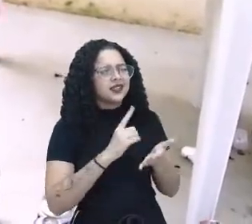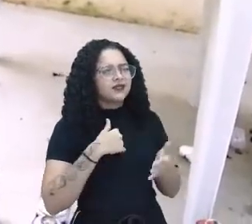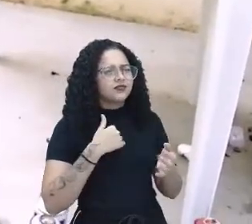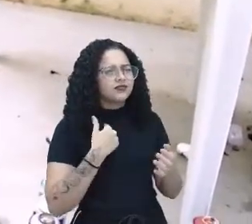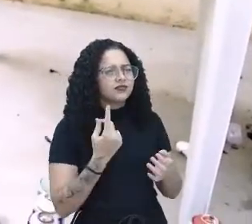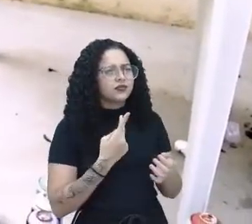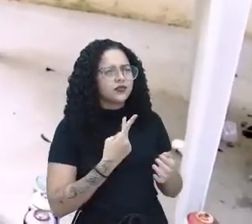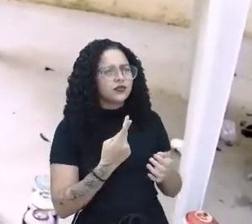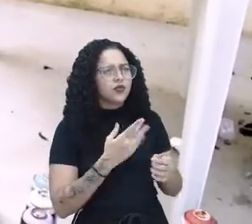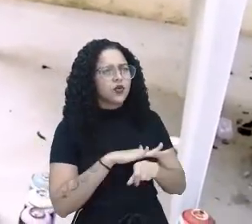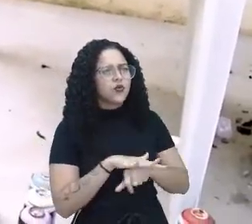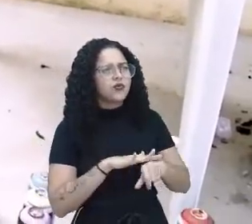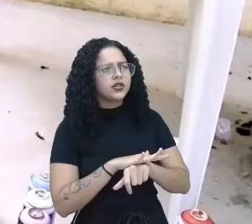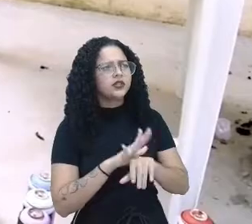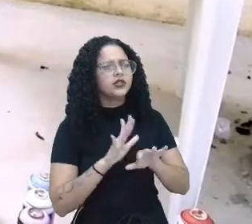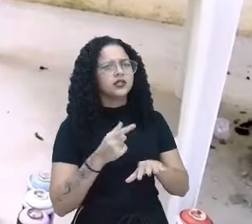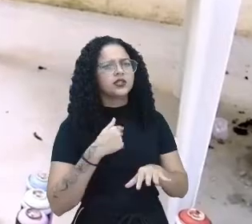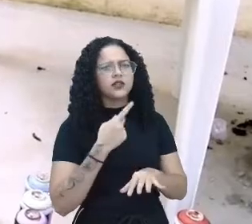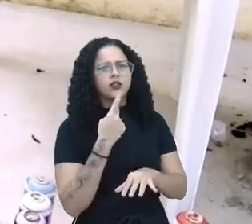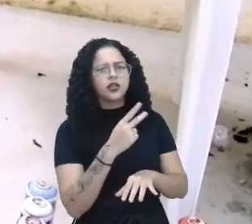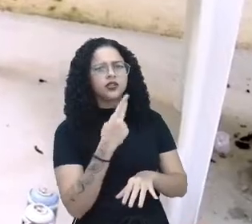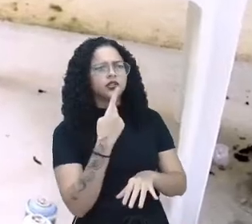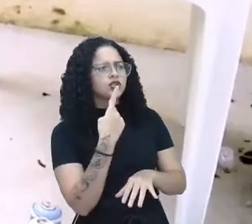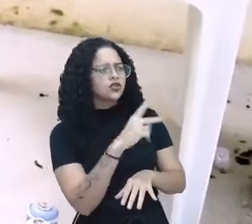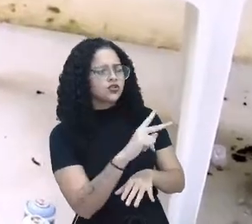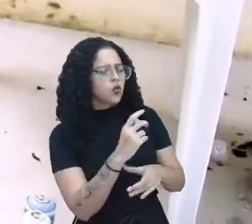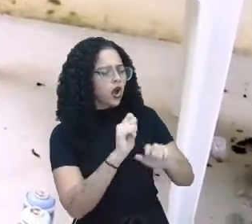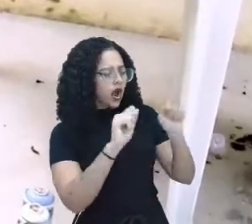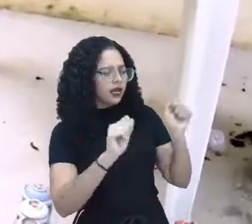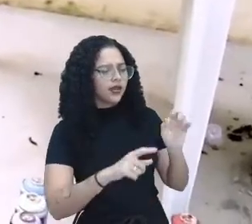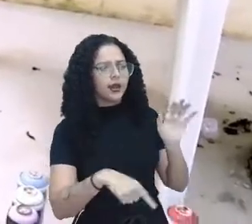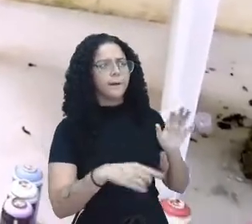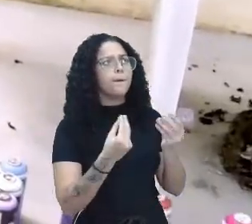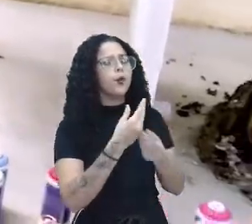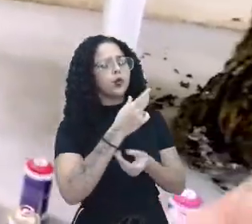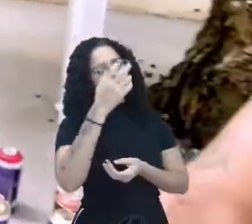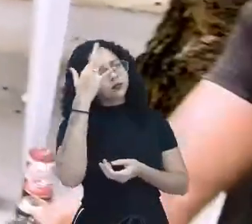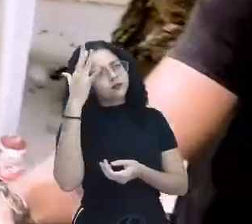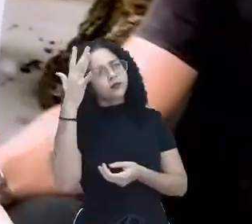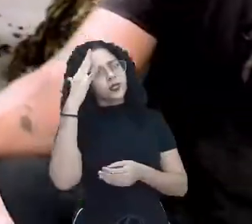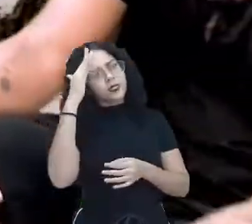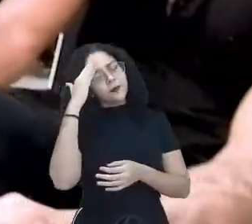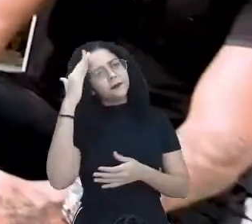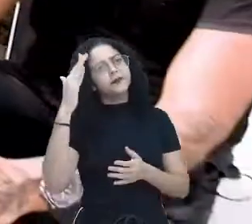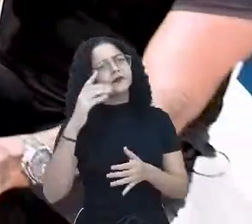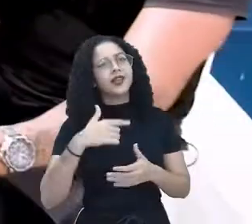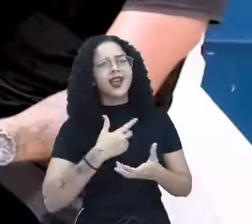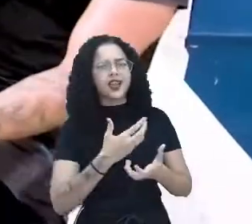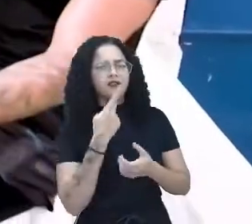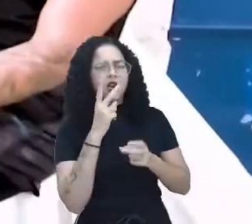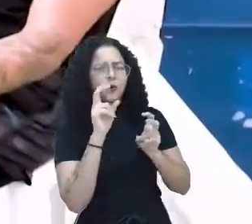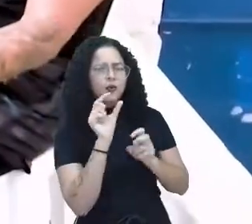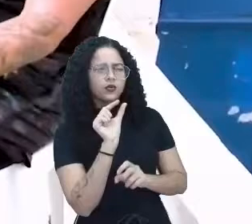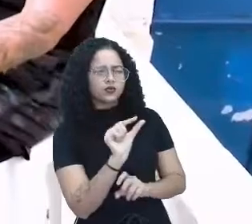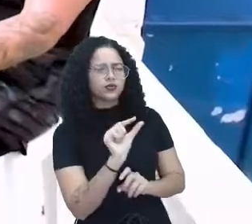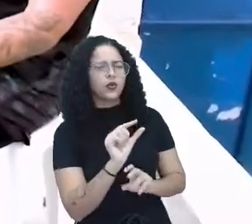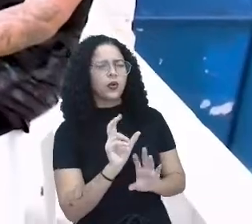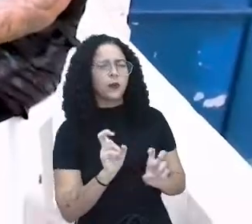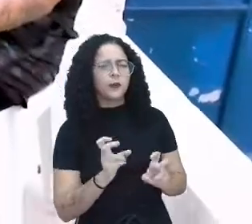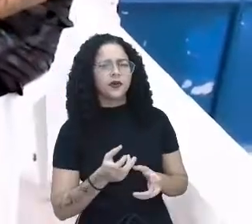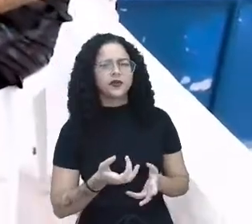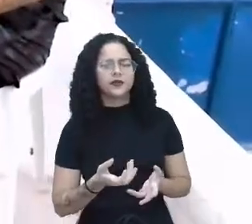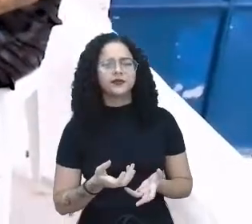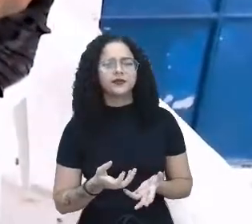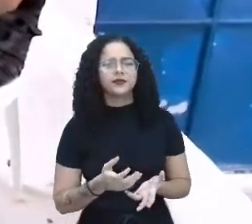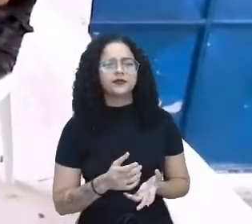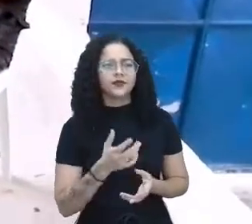conversando, e aí você disse que para você a sua arte é muito filosófica também, né? Principalmente filosofia. Aí quer falar um pouquinho sobre isso? Assim, acho que vai